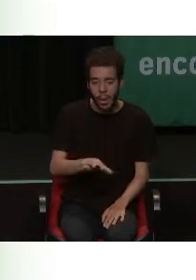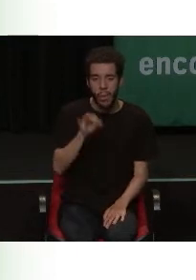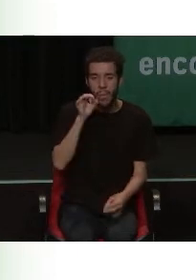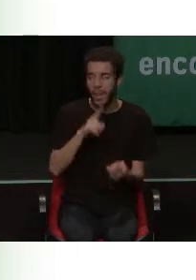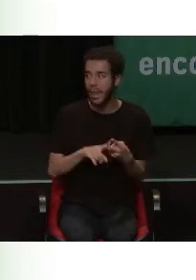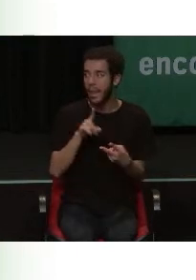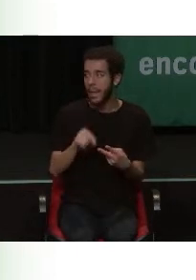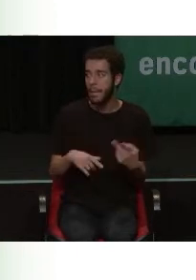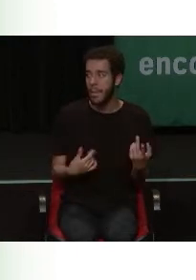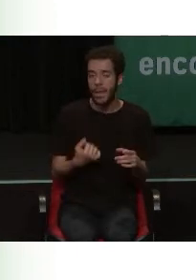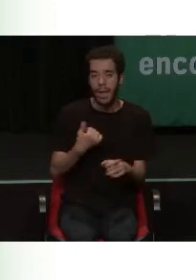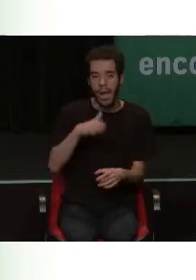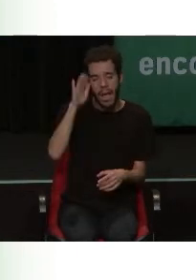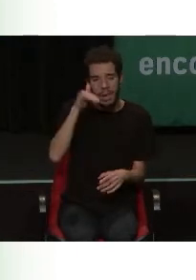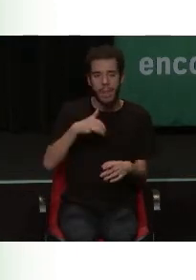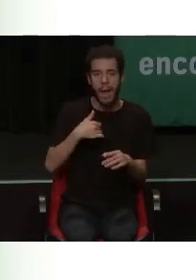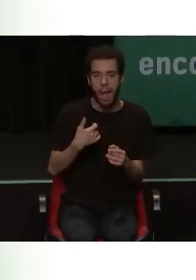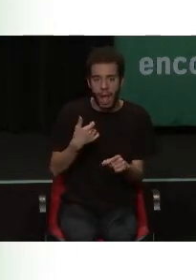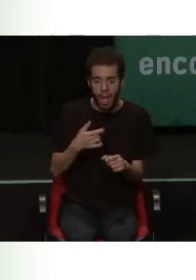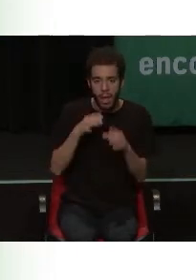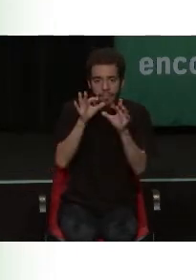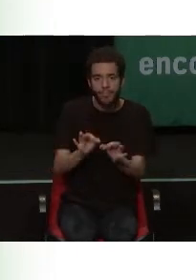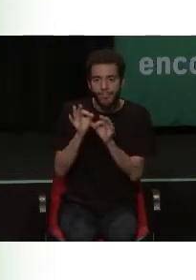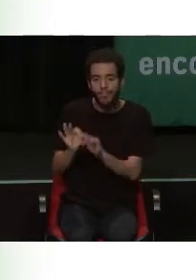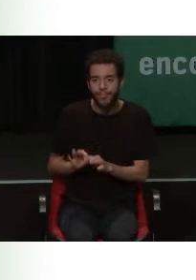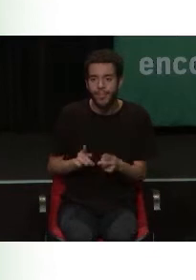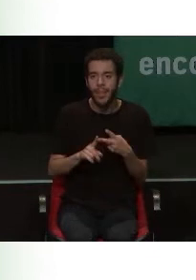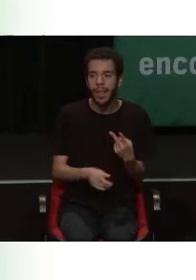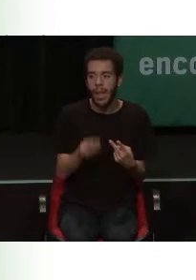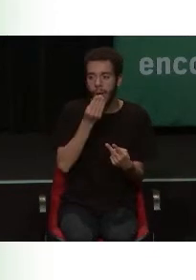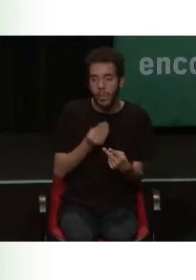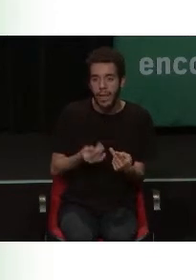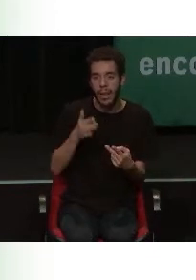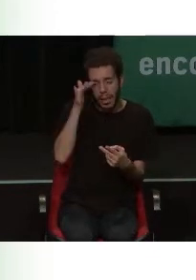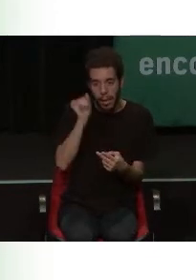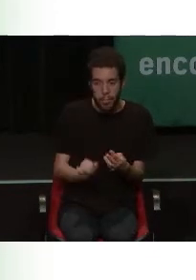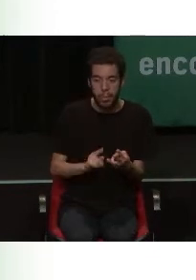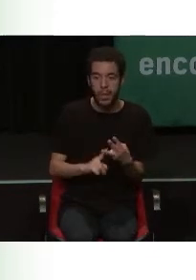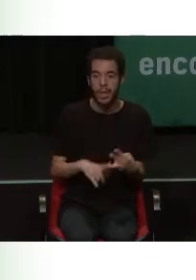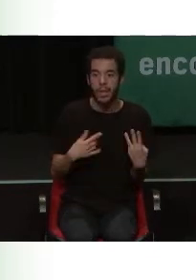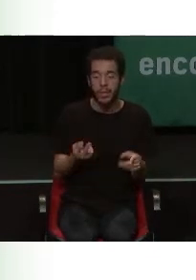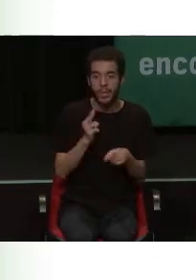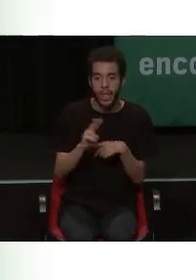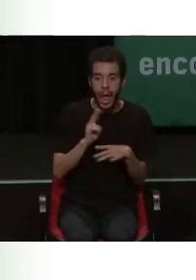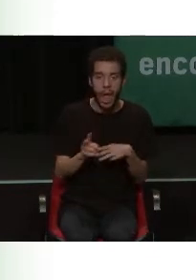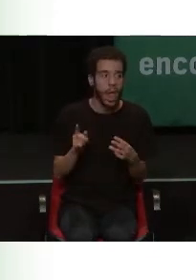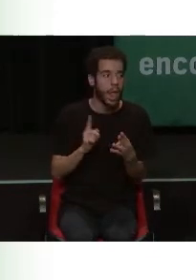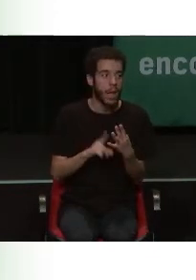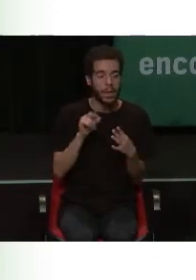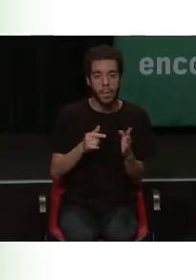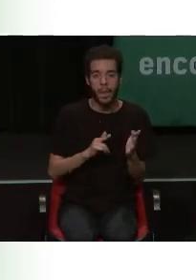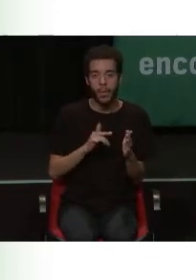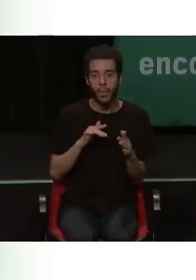na produção animal, nos alimentos de origem animal, nos alimentos de origem vegetal e no